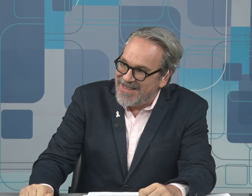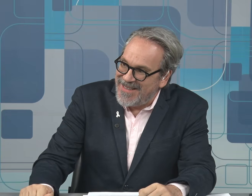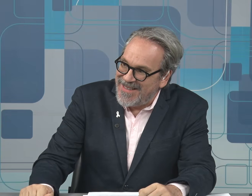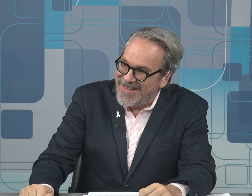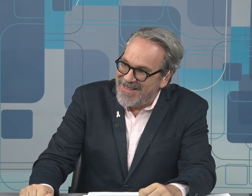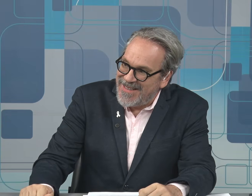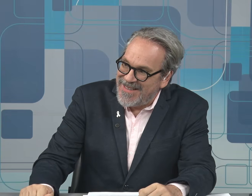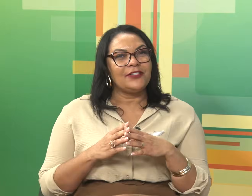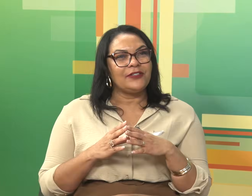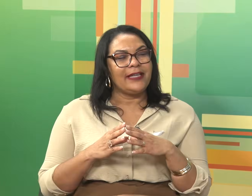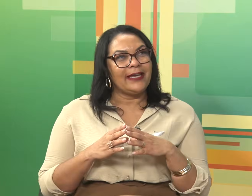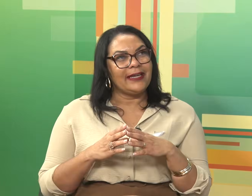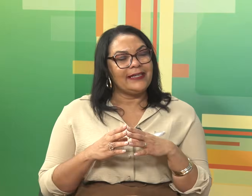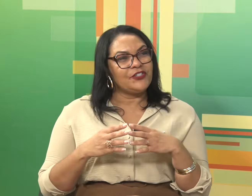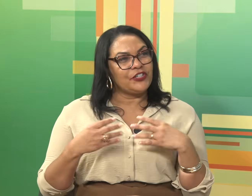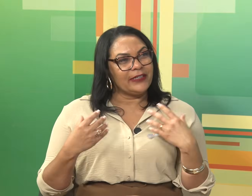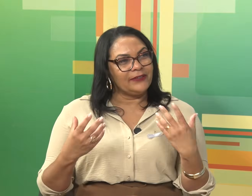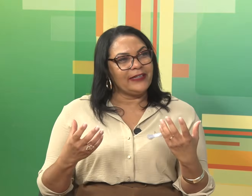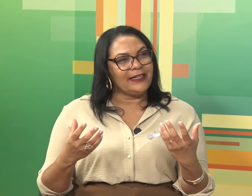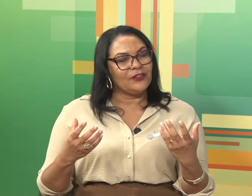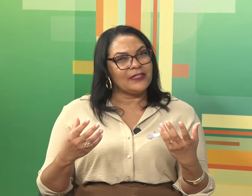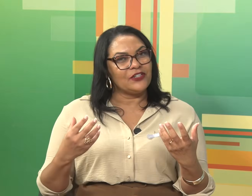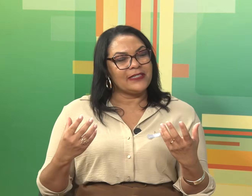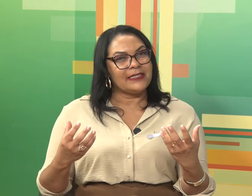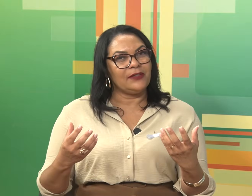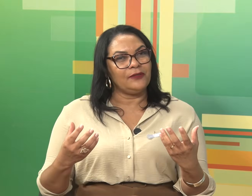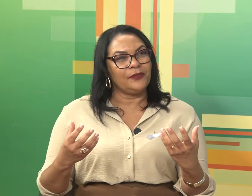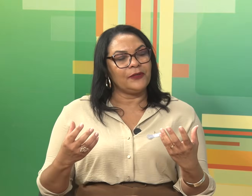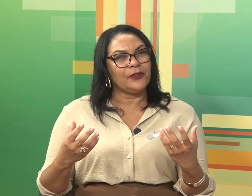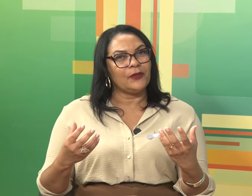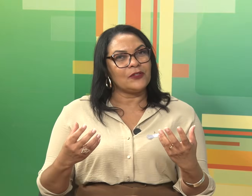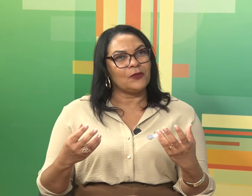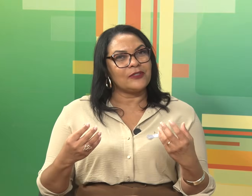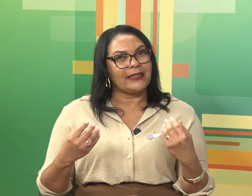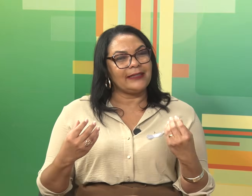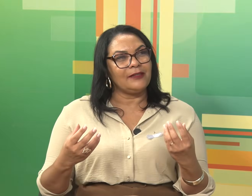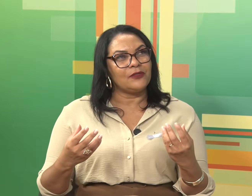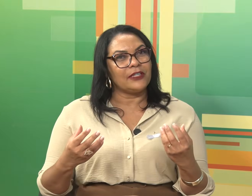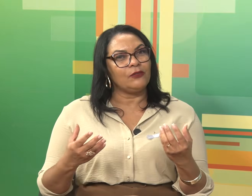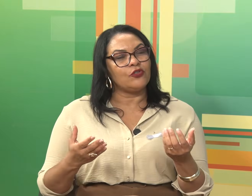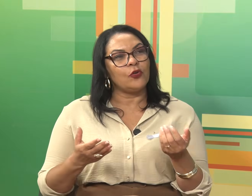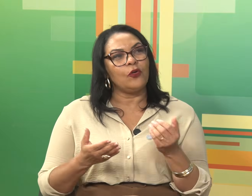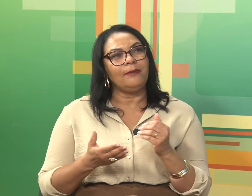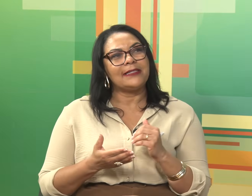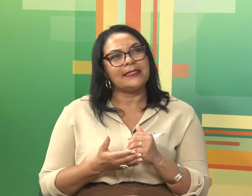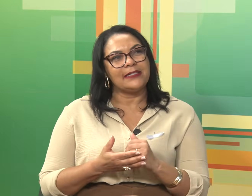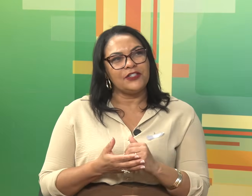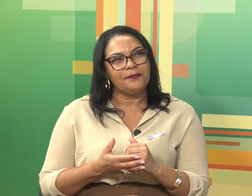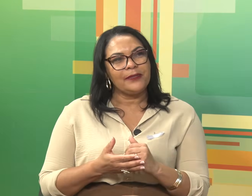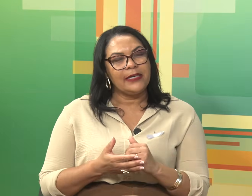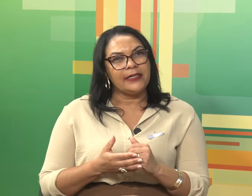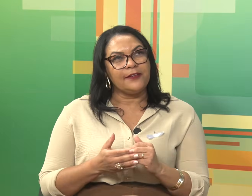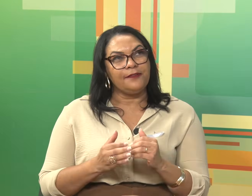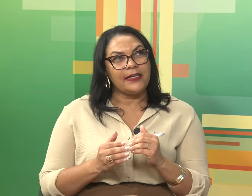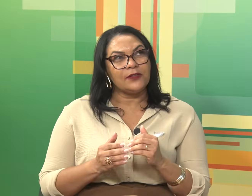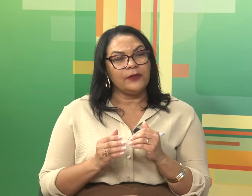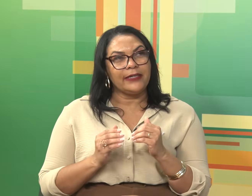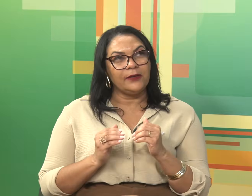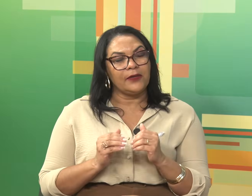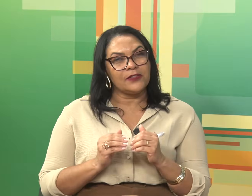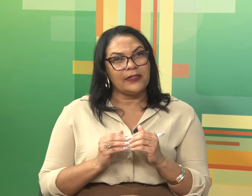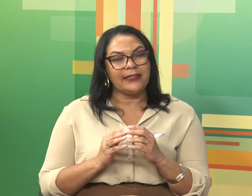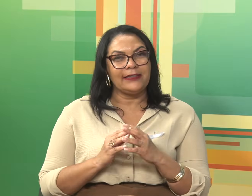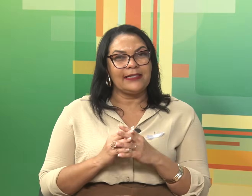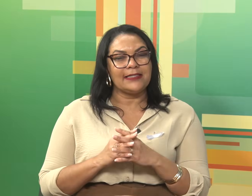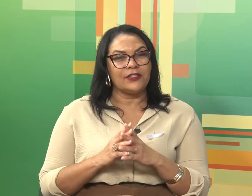não é? Isso, na verdade, neste ano, né, na nossa gestão, foi o que nós constatamos e que nos chocou bastante e que fez com